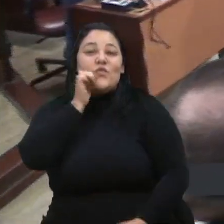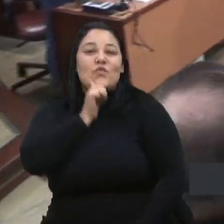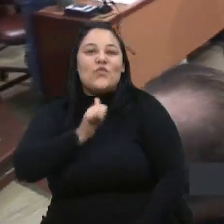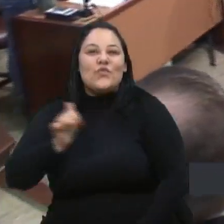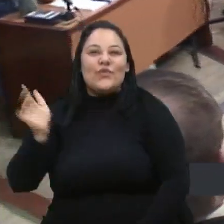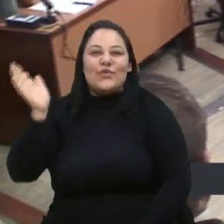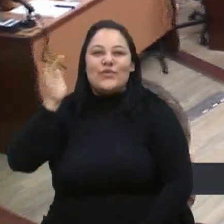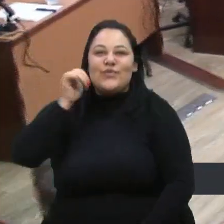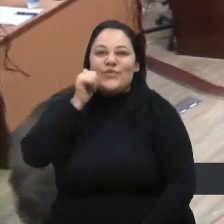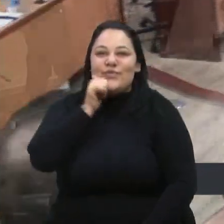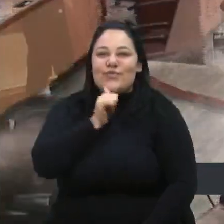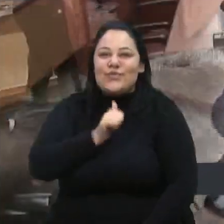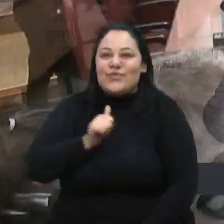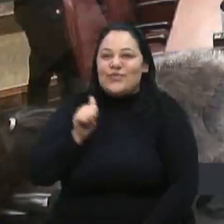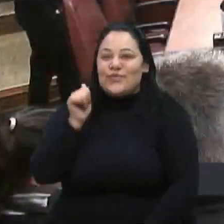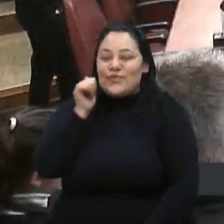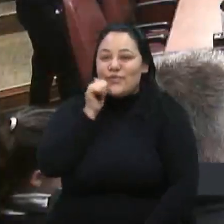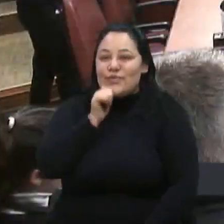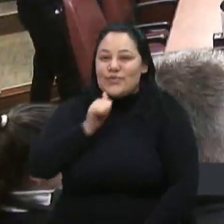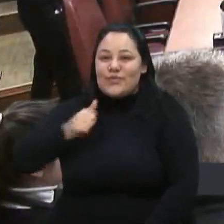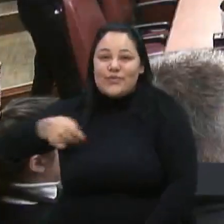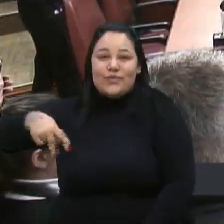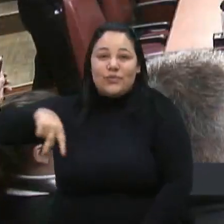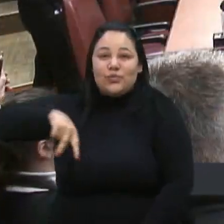chimarrita, ya.